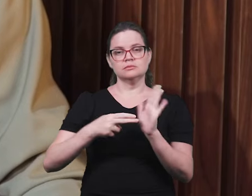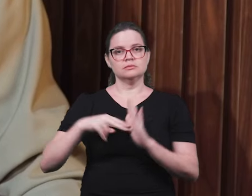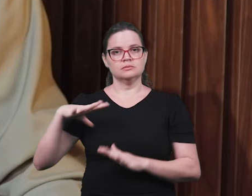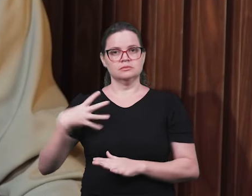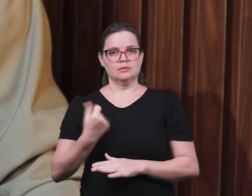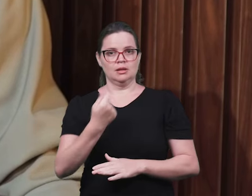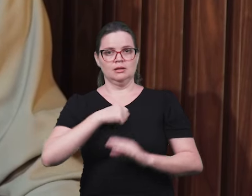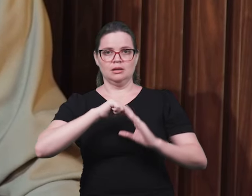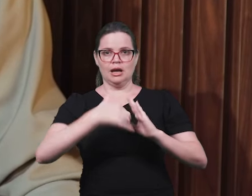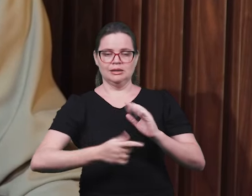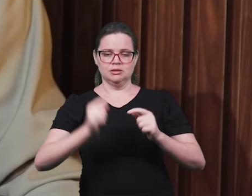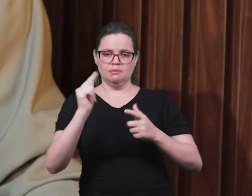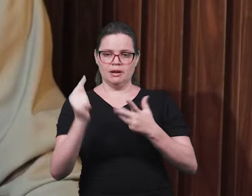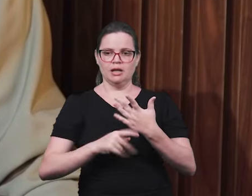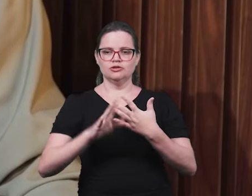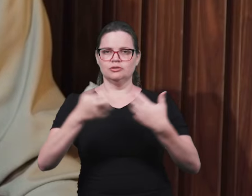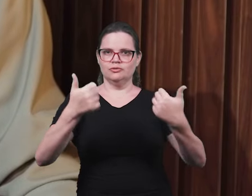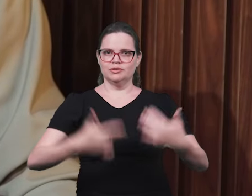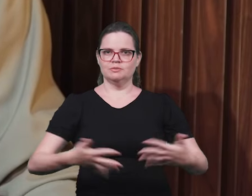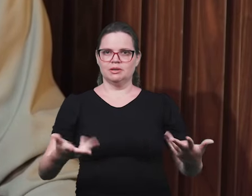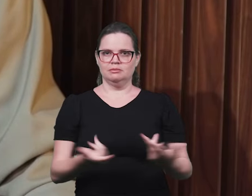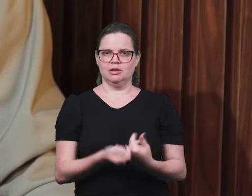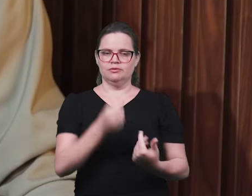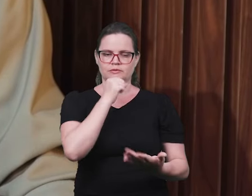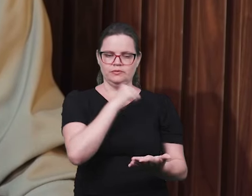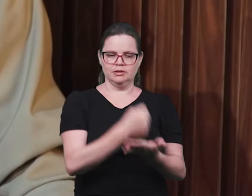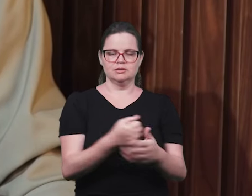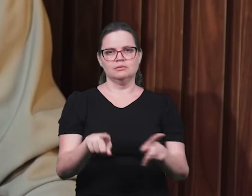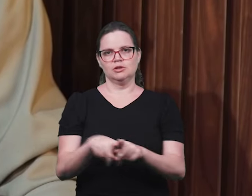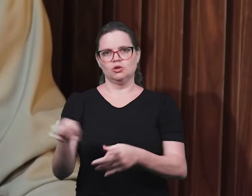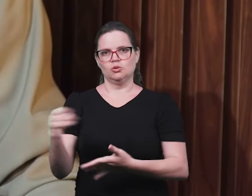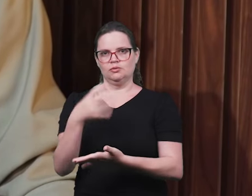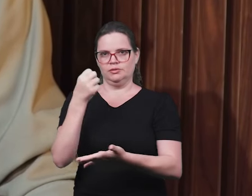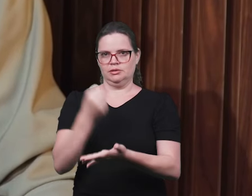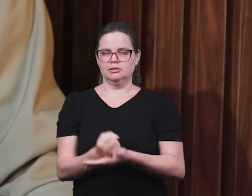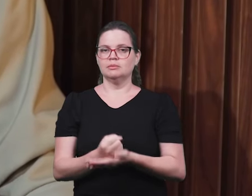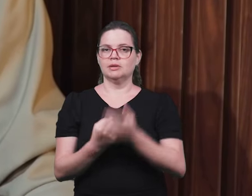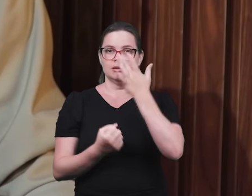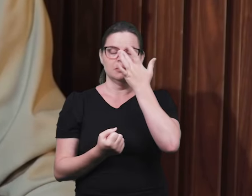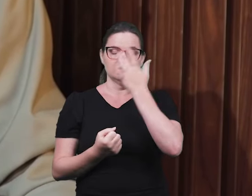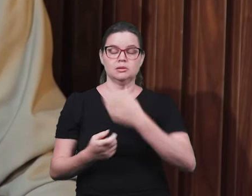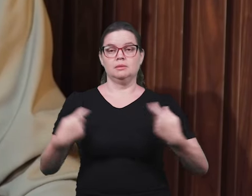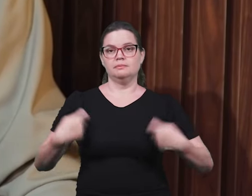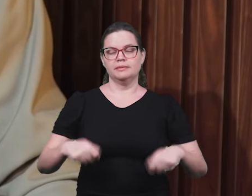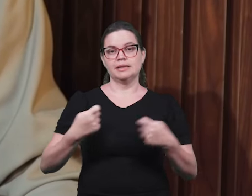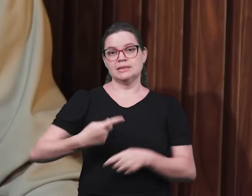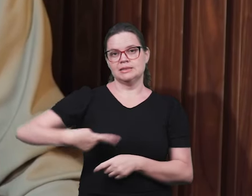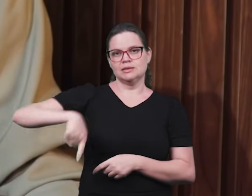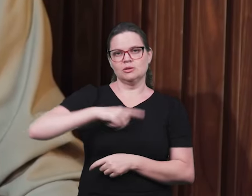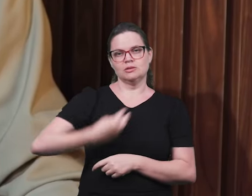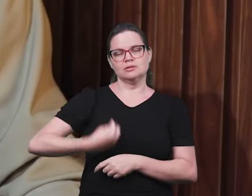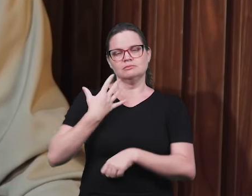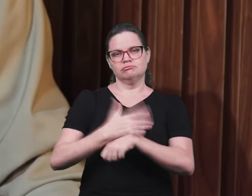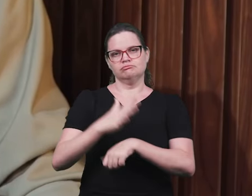salvação, está colocado de uma forma maravilhosa, tanto no Velho quanto no Novo Testamento. E precisa estar presente na nossa vida, não é